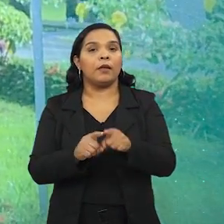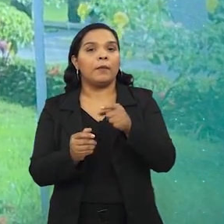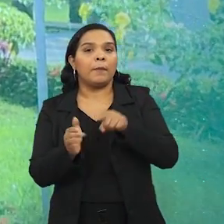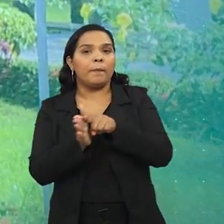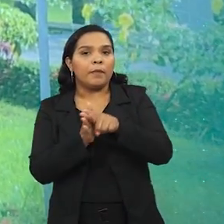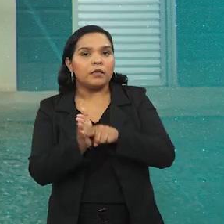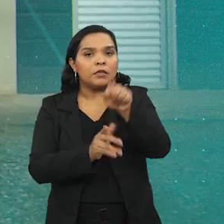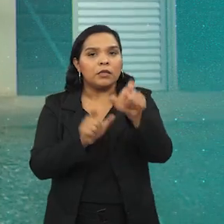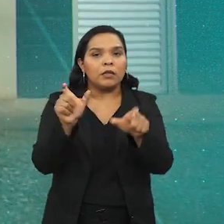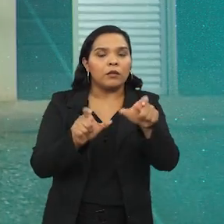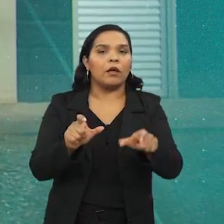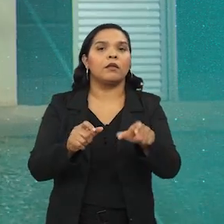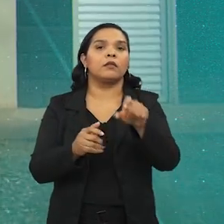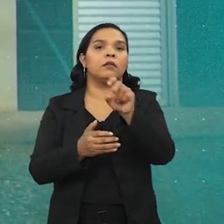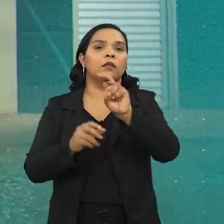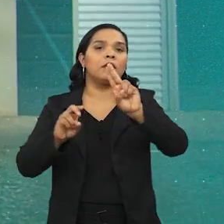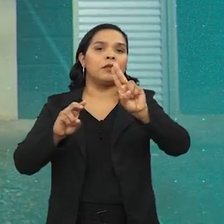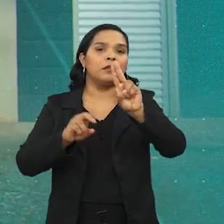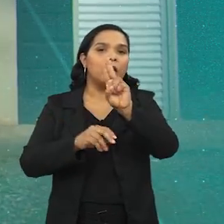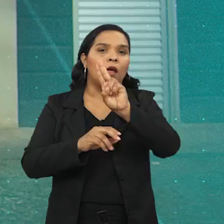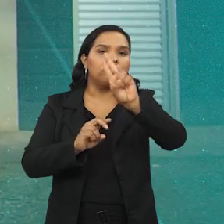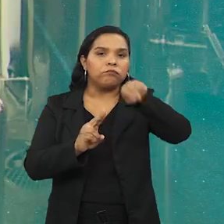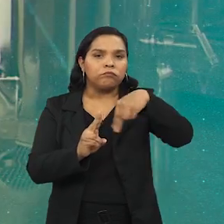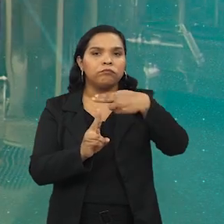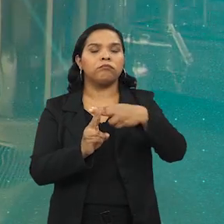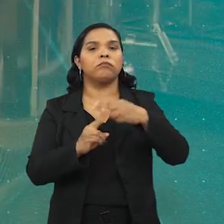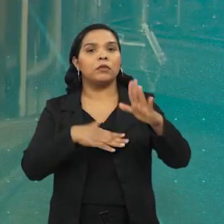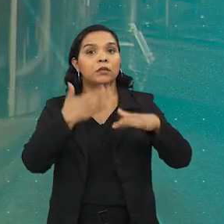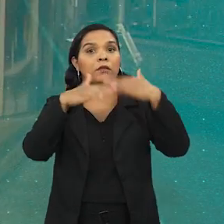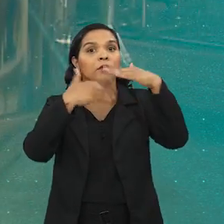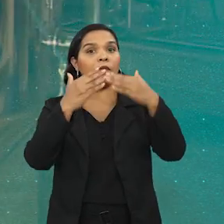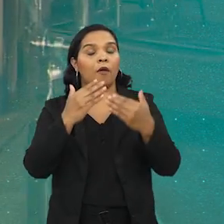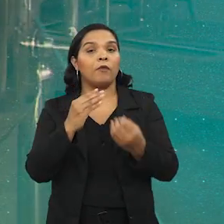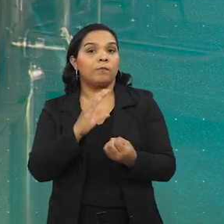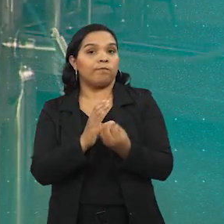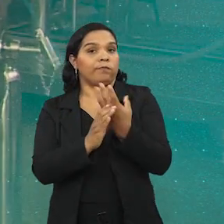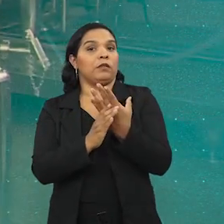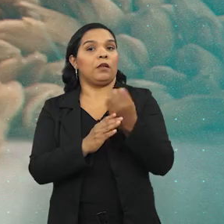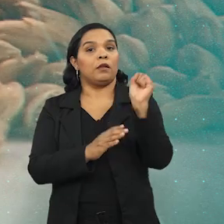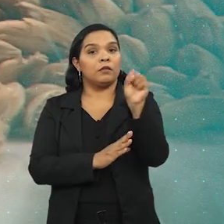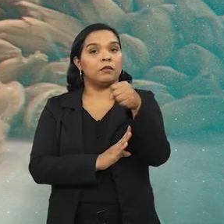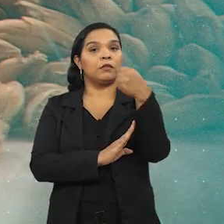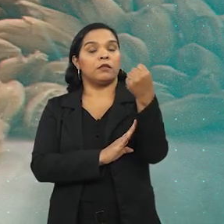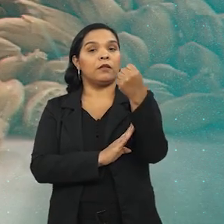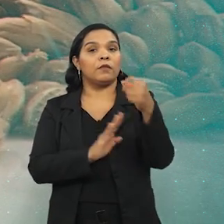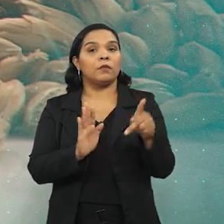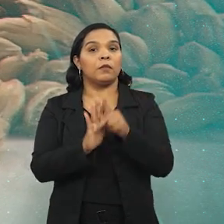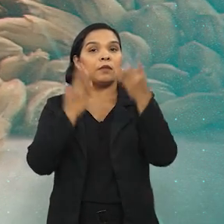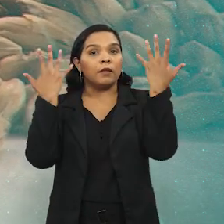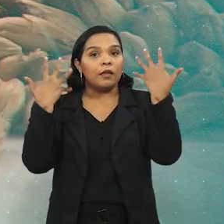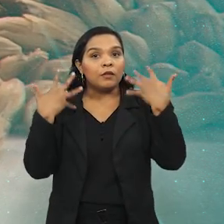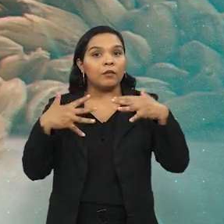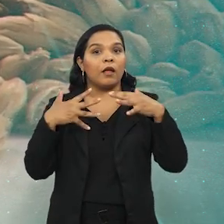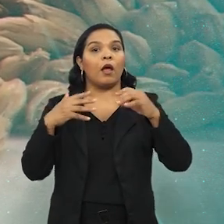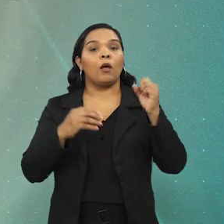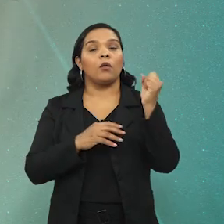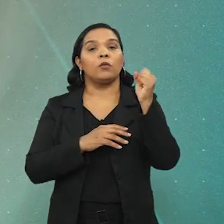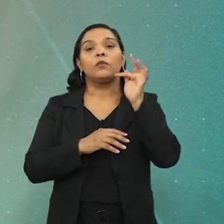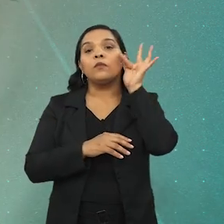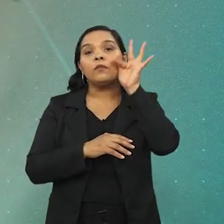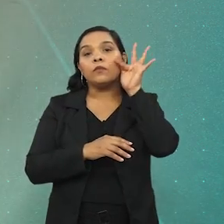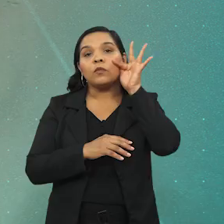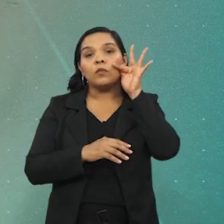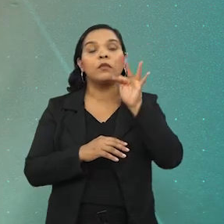da Universidade Estadual de Santa Cruz desenvolvem cerveja artesanal a partir de frutas nativas do sul e extremo sul da